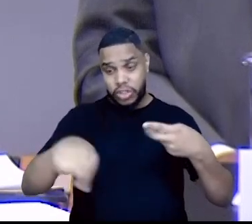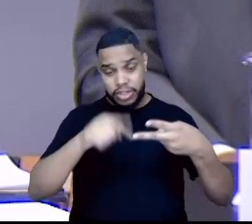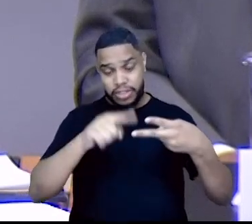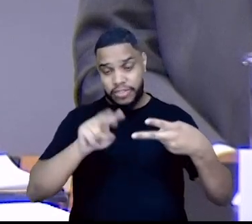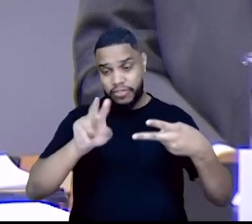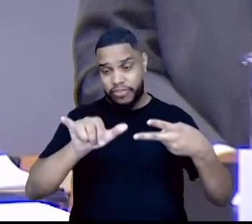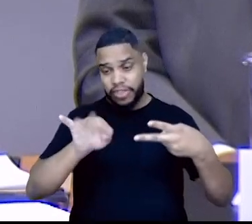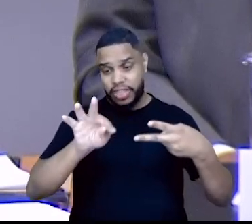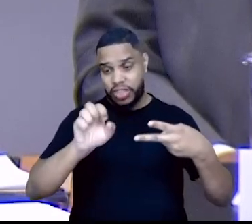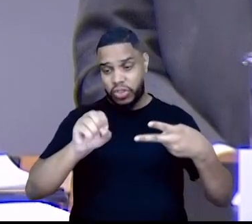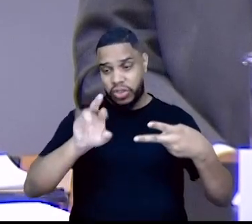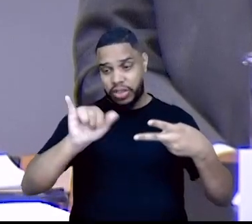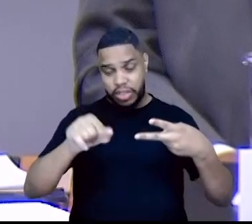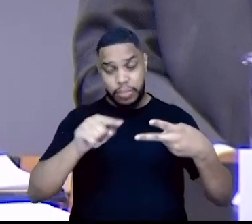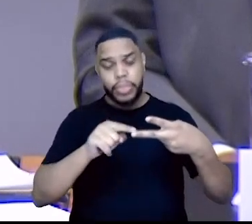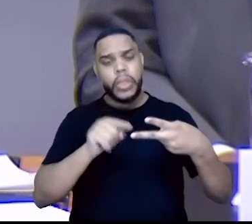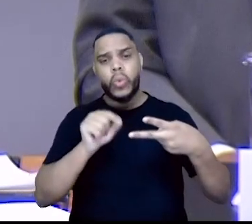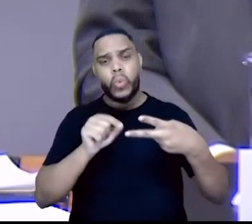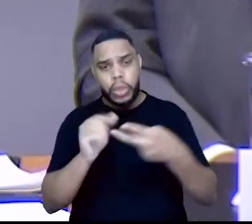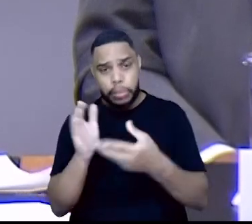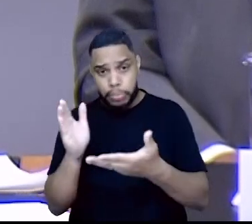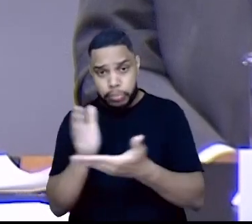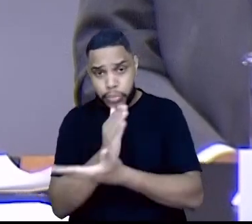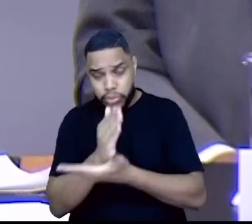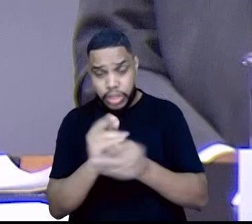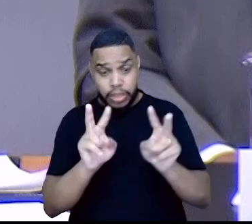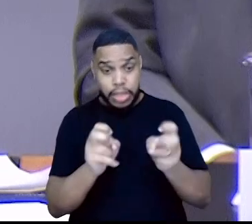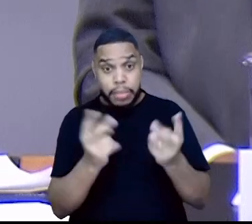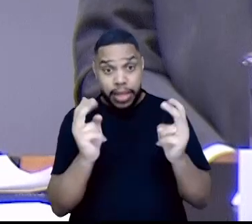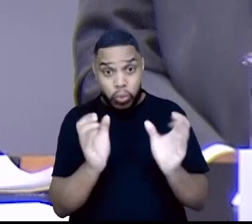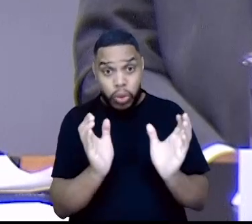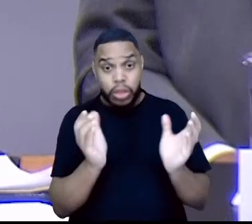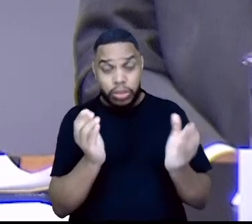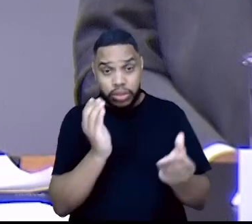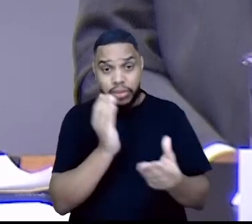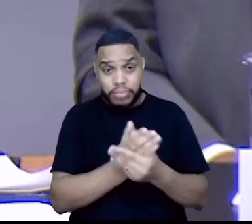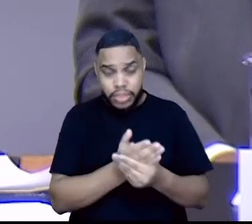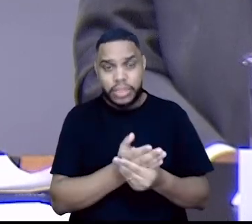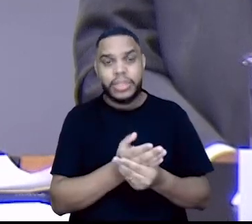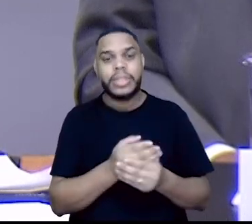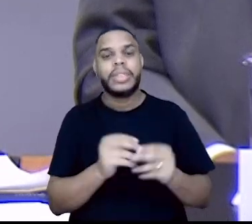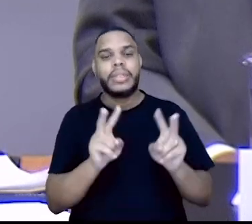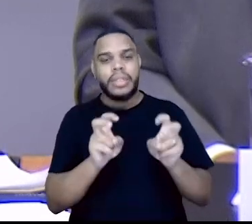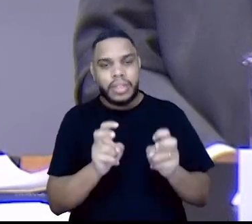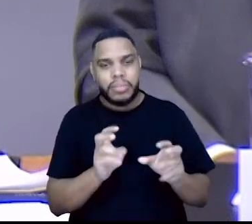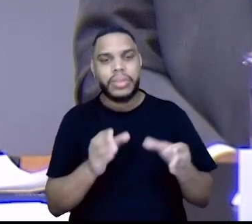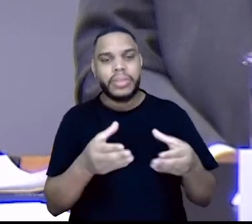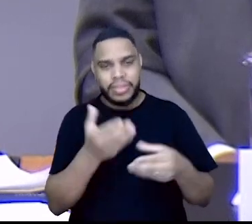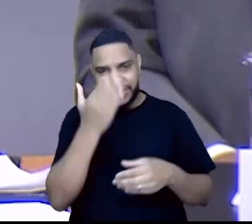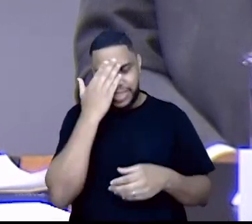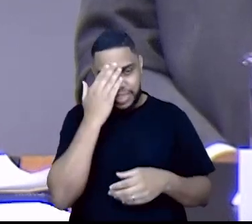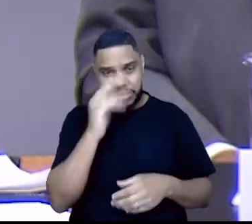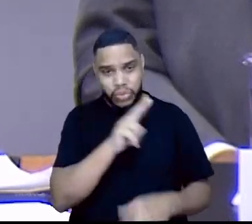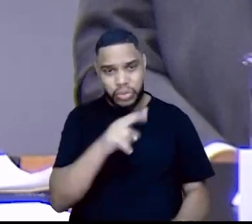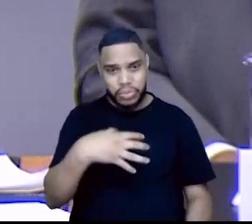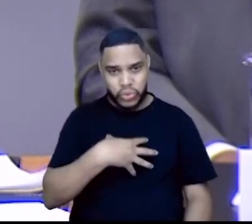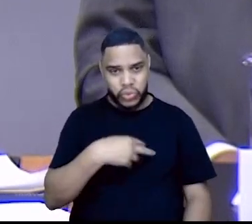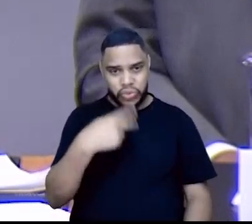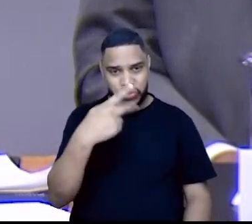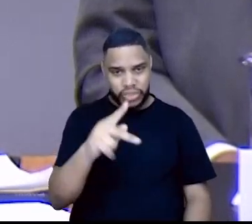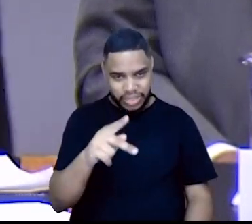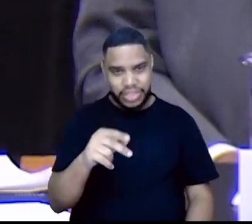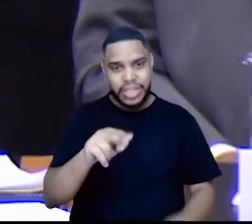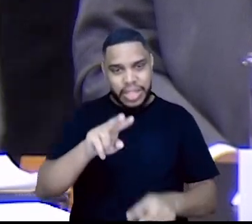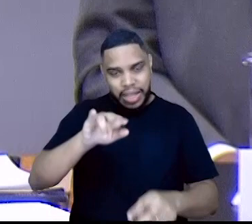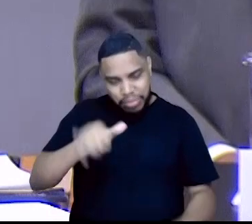os processos por temas que ainda... Foi inspirado nisso, Messias. Nós soubemos que era o nome da sua filha e achamos que era uma